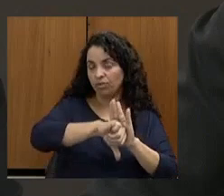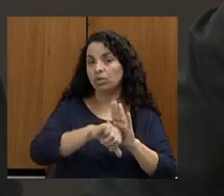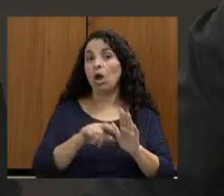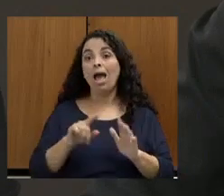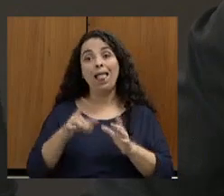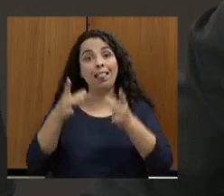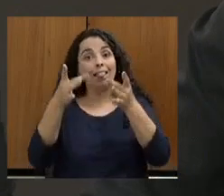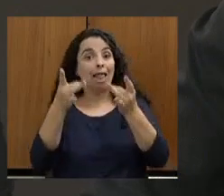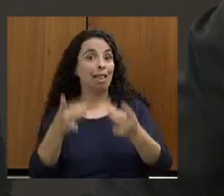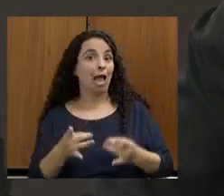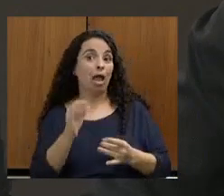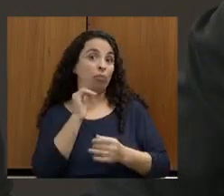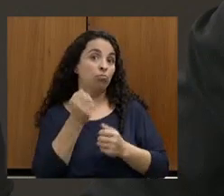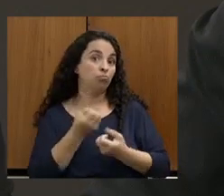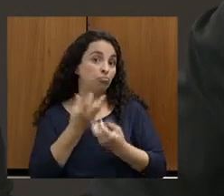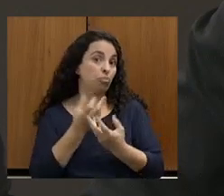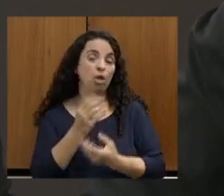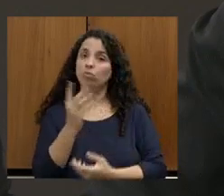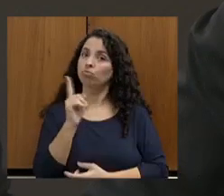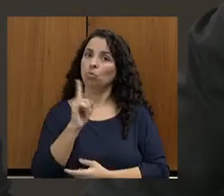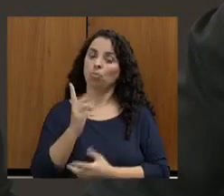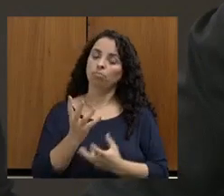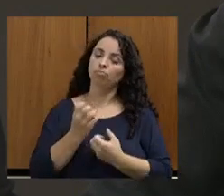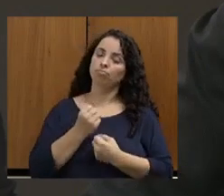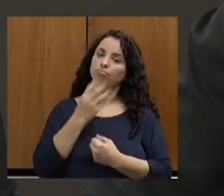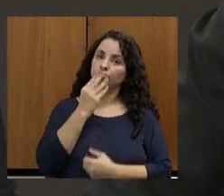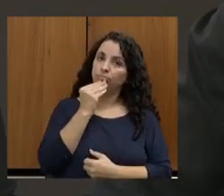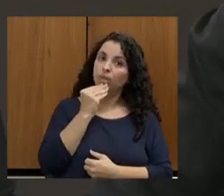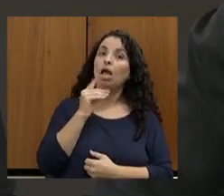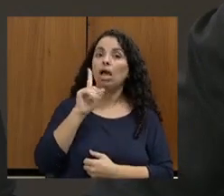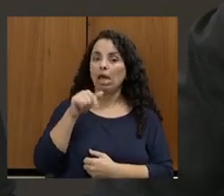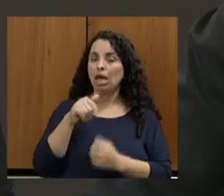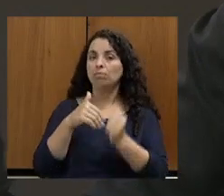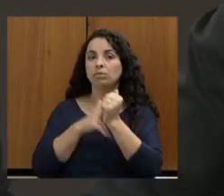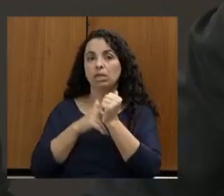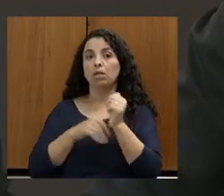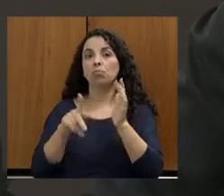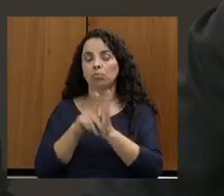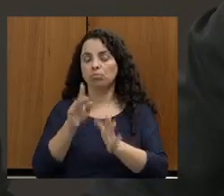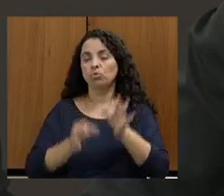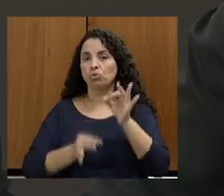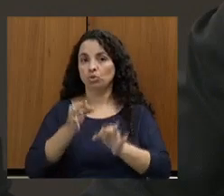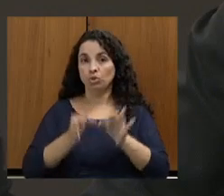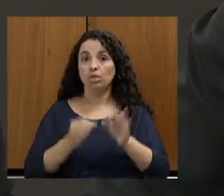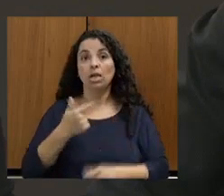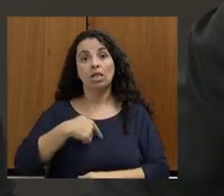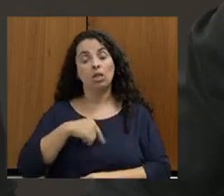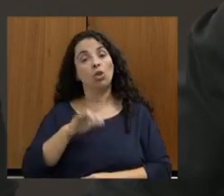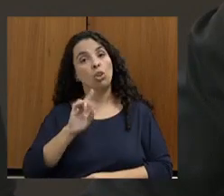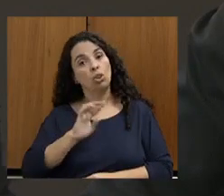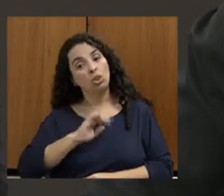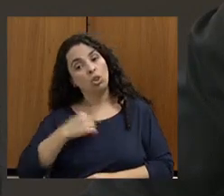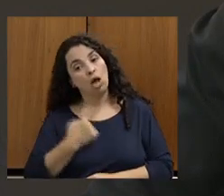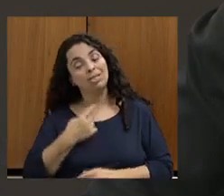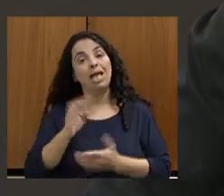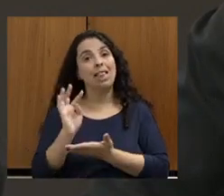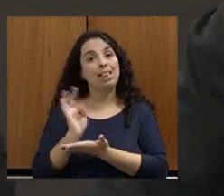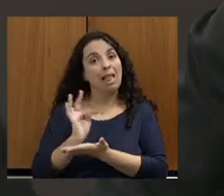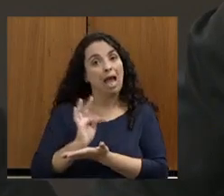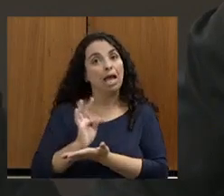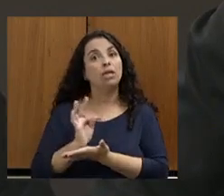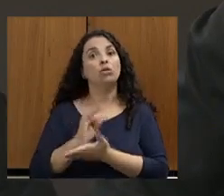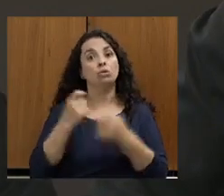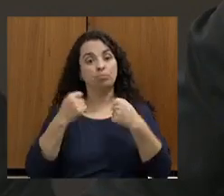detalhe da investigação, isso é uma limitação legal. Então, todos nós, como técnicos, nós temos que estar